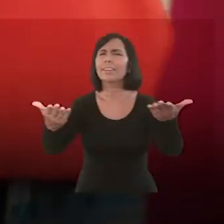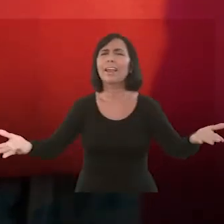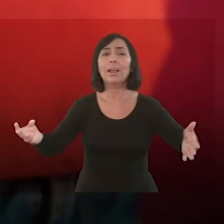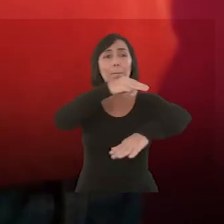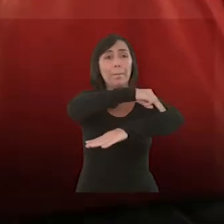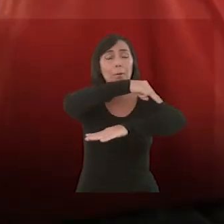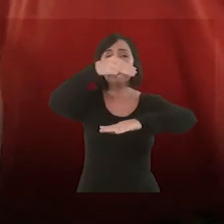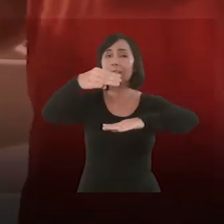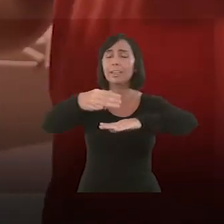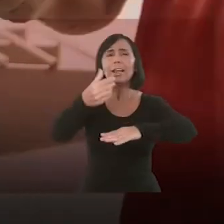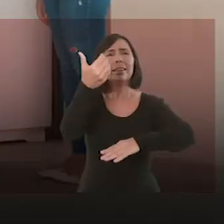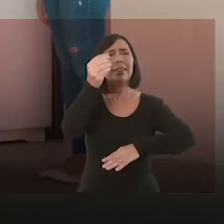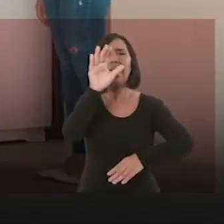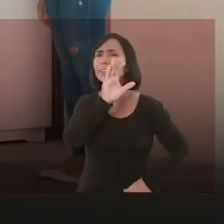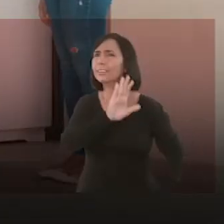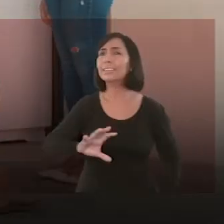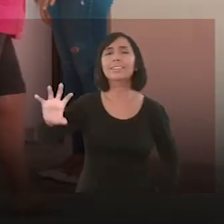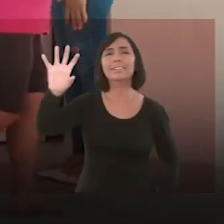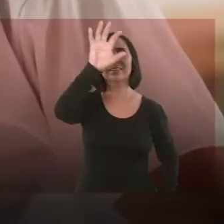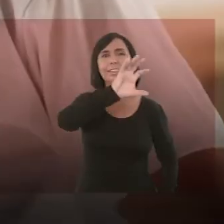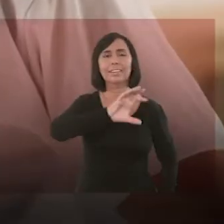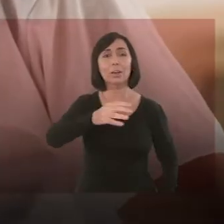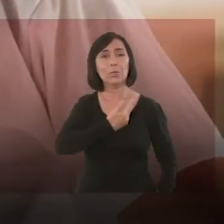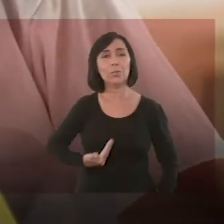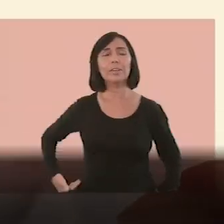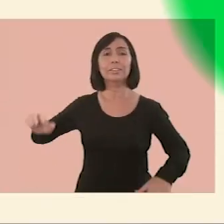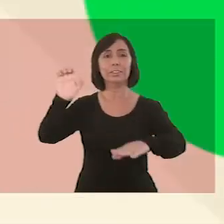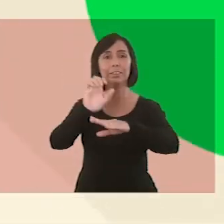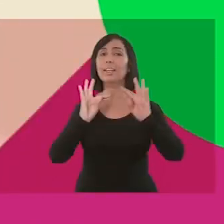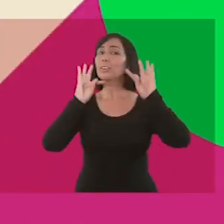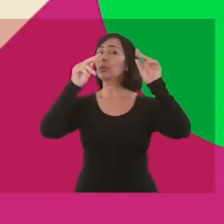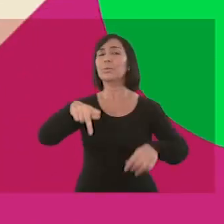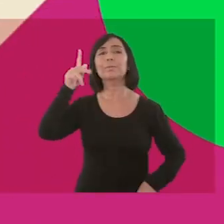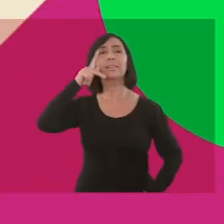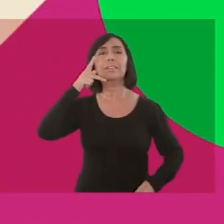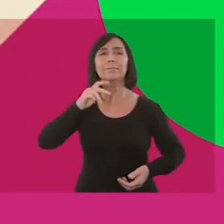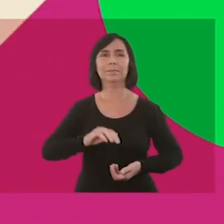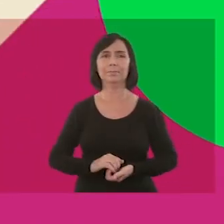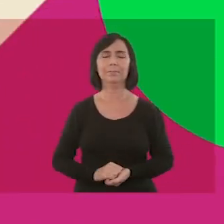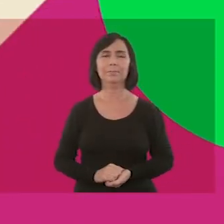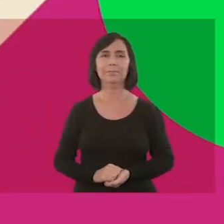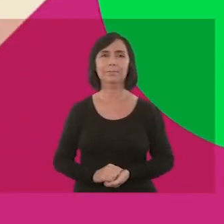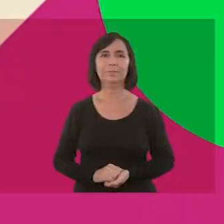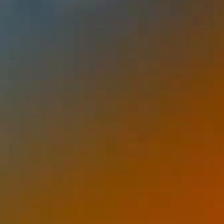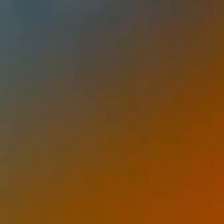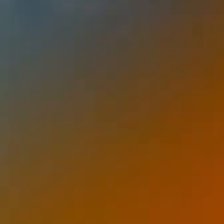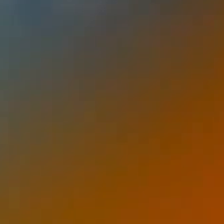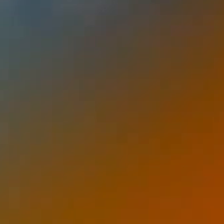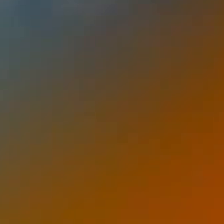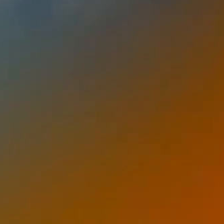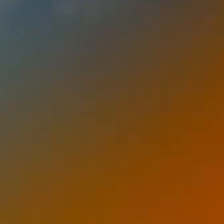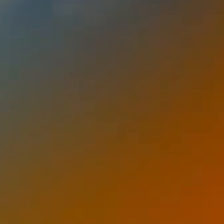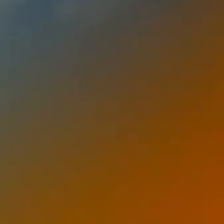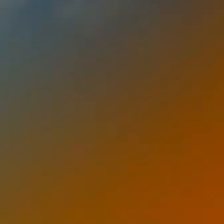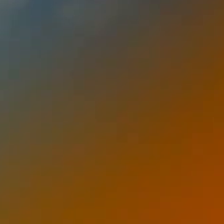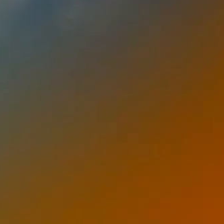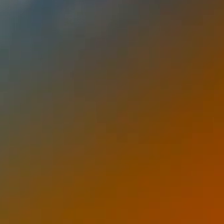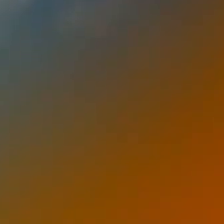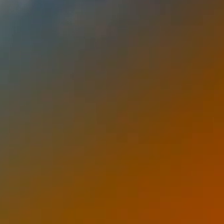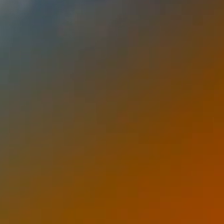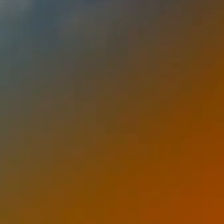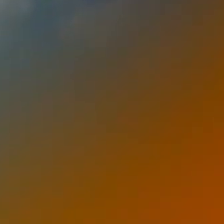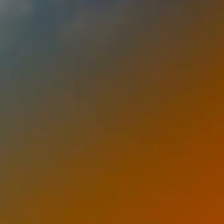restaurante popular agora em Monteiro já são dez em todo o estado correndo do estado somos todos Paraíba e